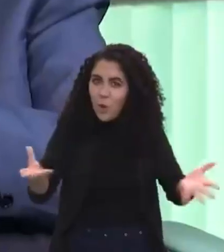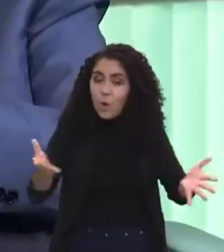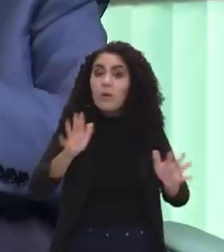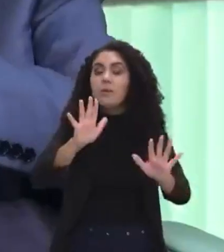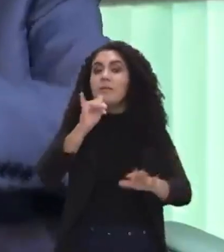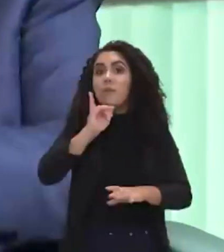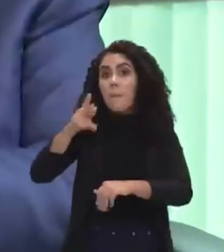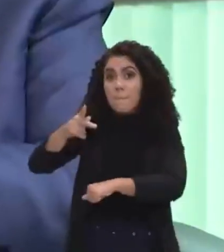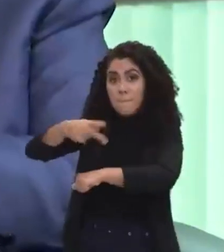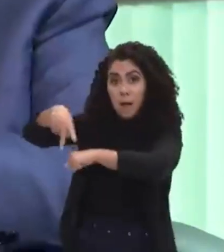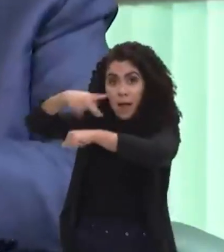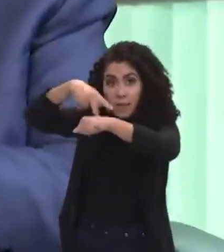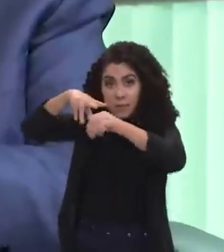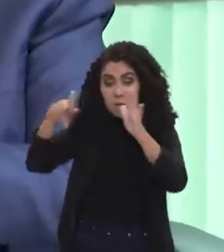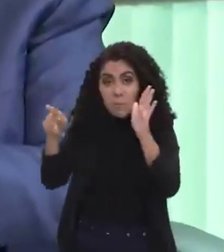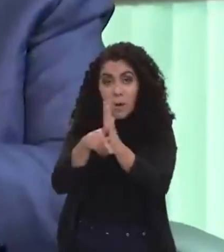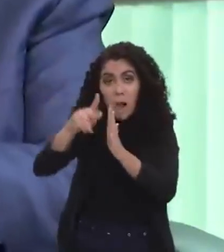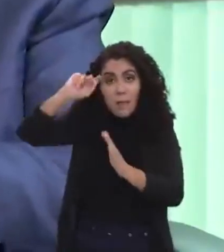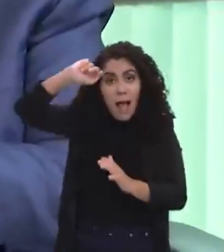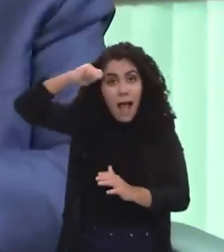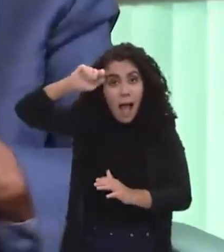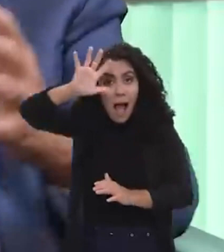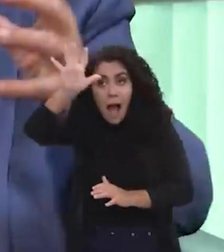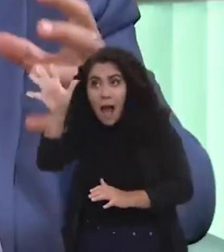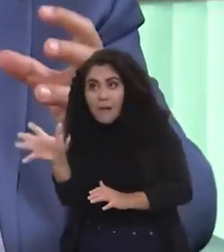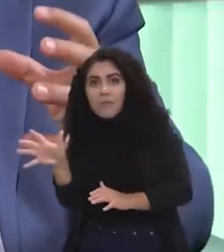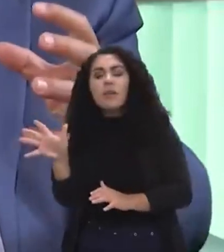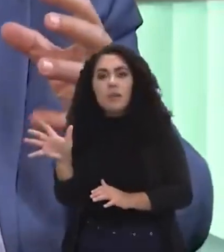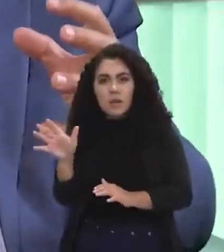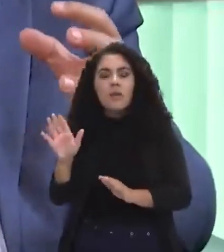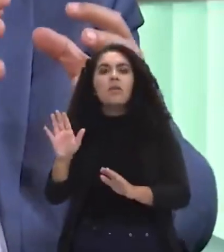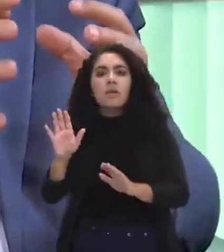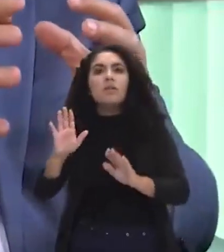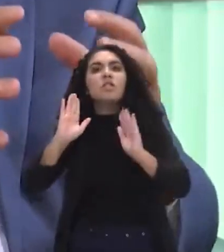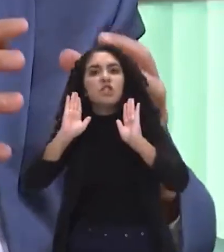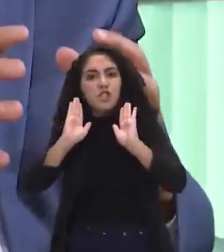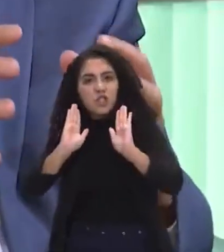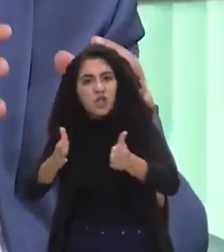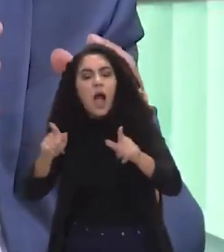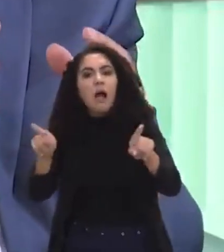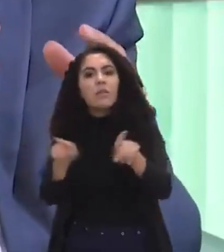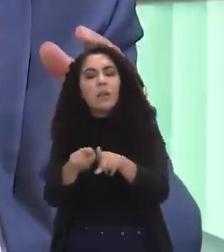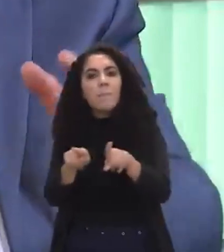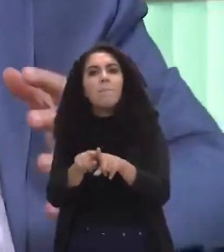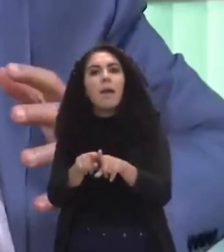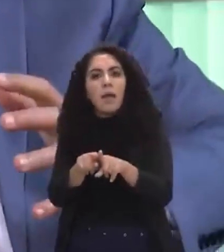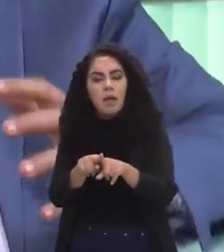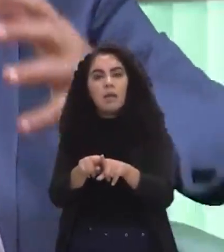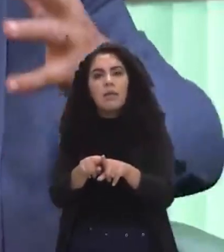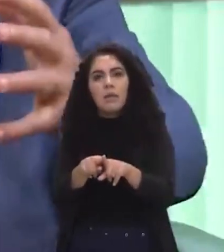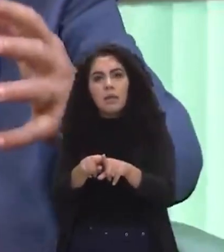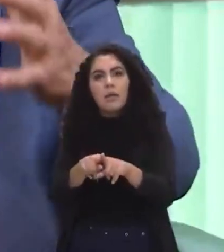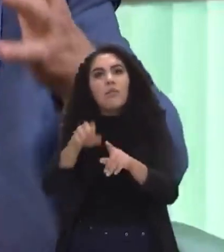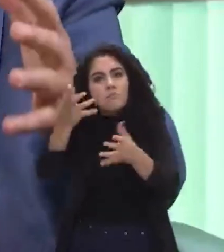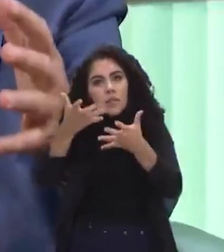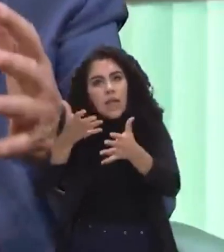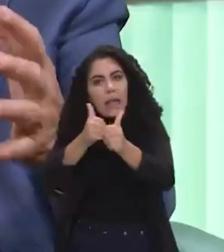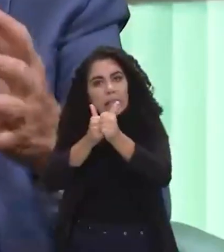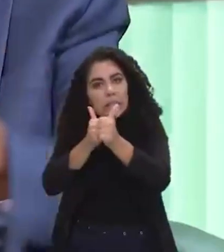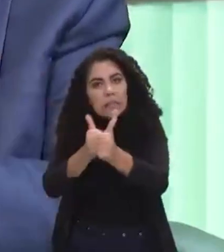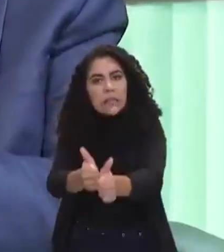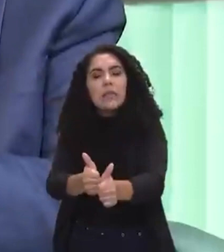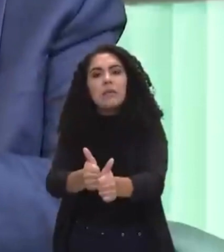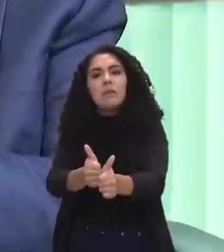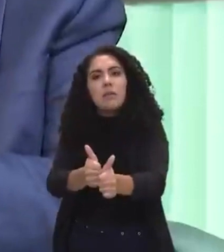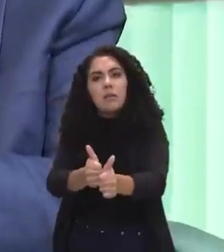a os países da África já também tiraram uma manifestação de seguir essa